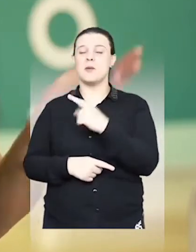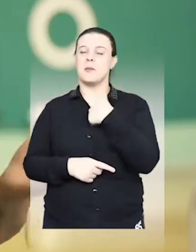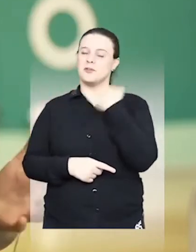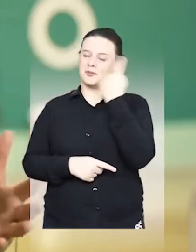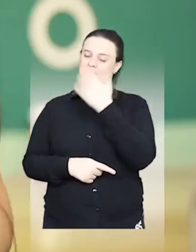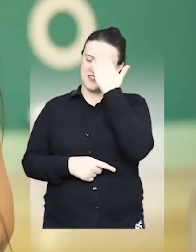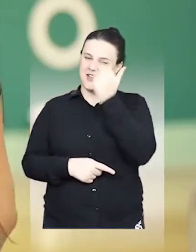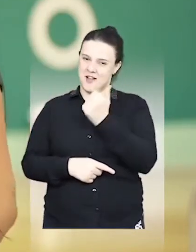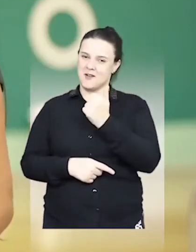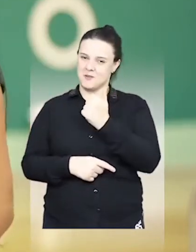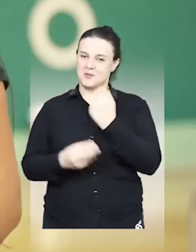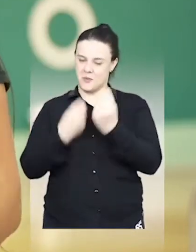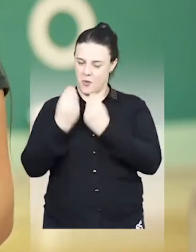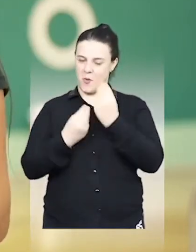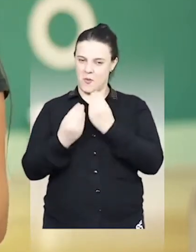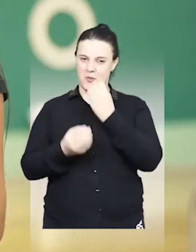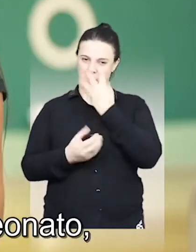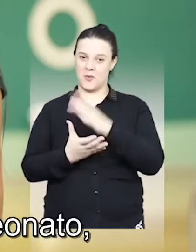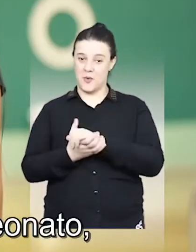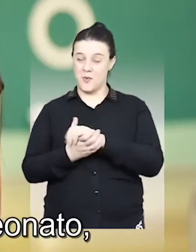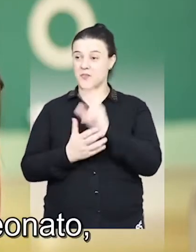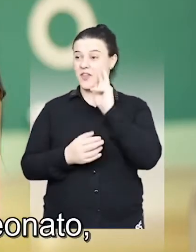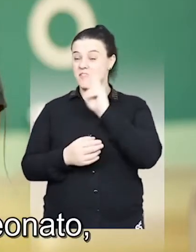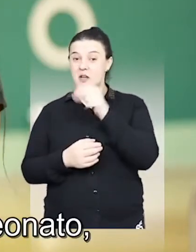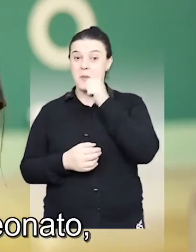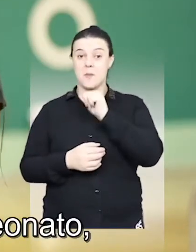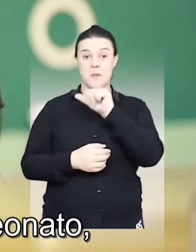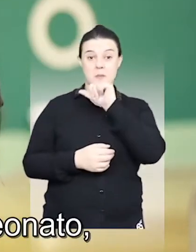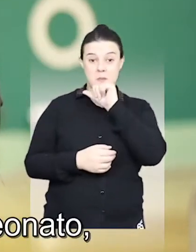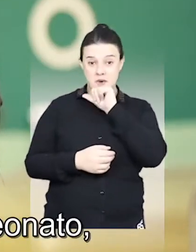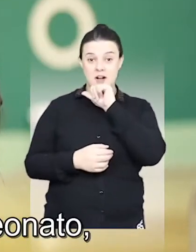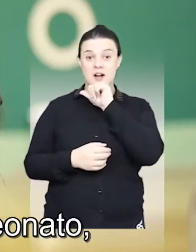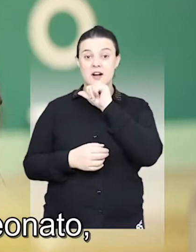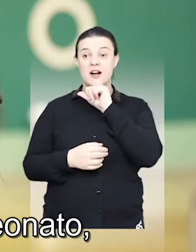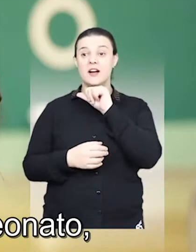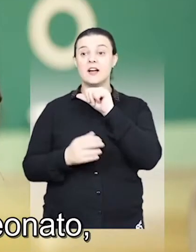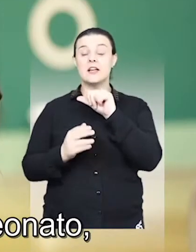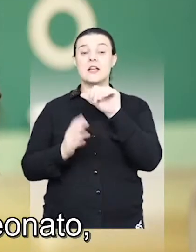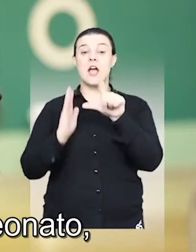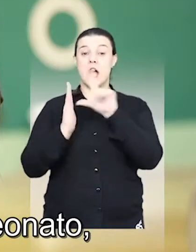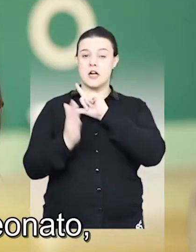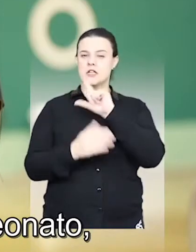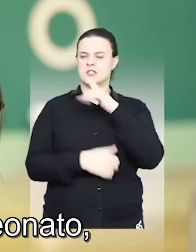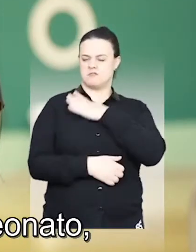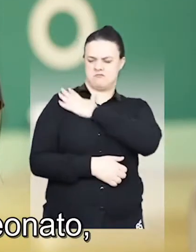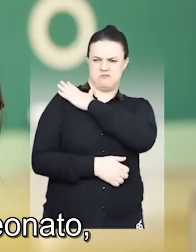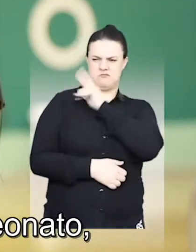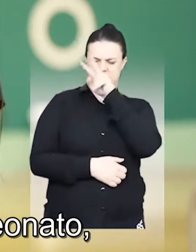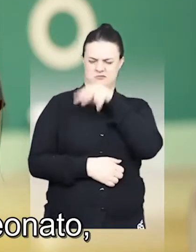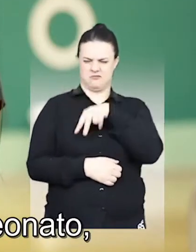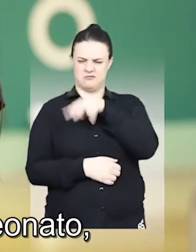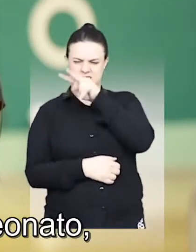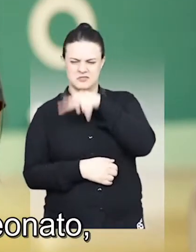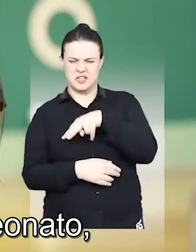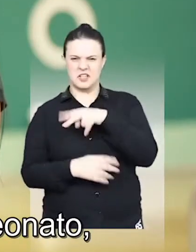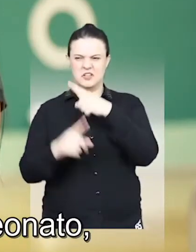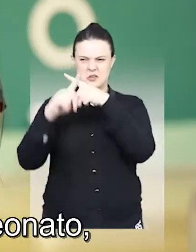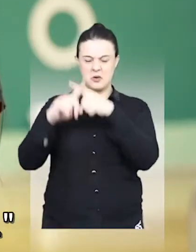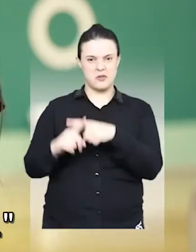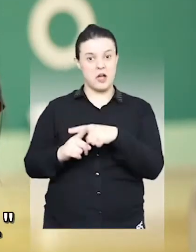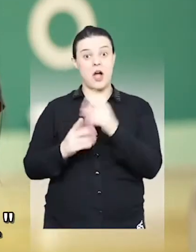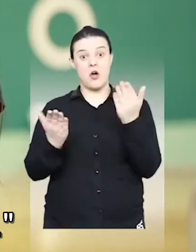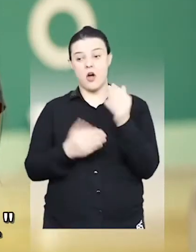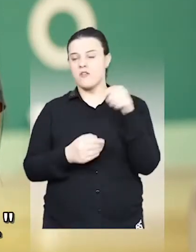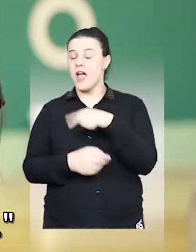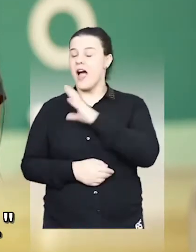gente entende. E ver a minha mãe, que era bem preconceituosa também, vendo no campeonato e